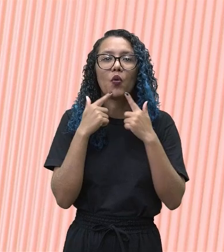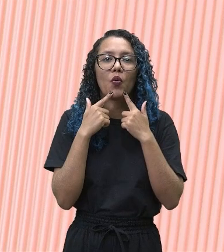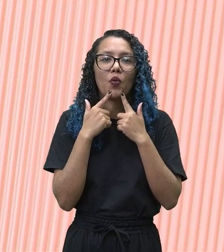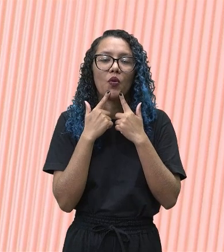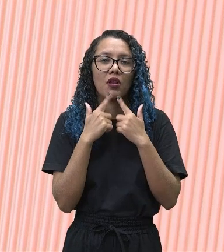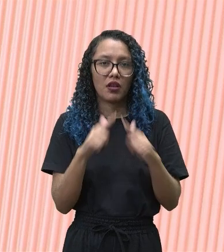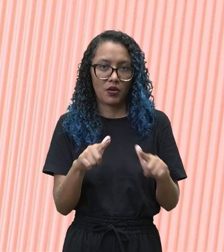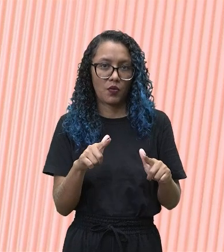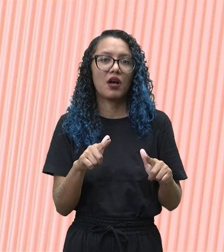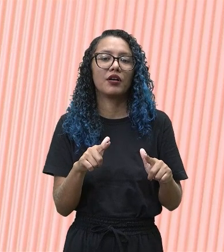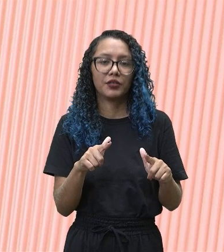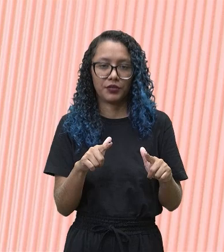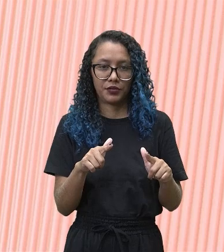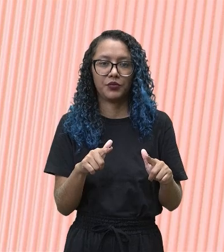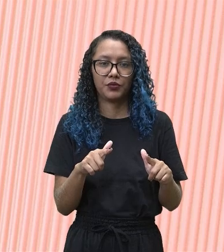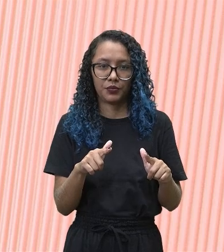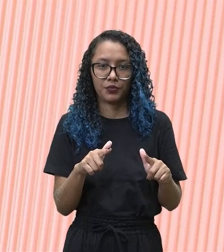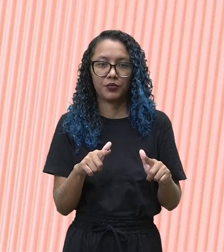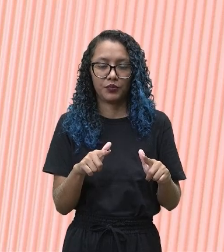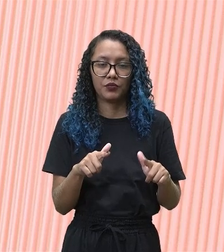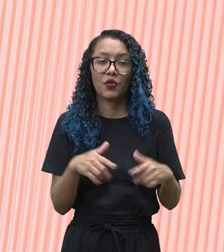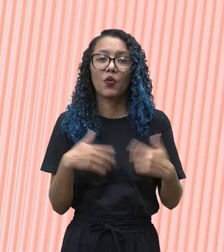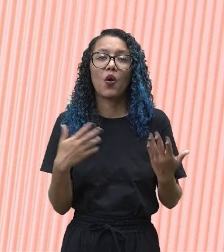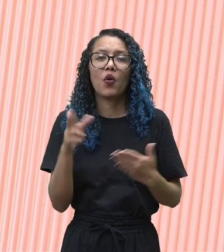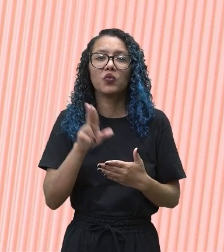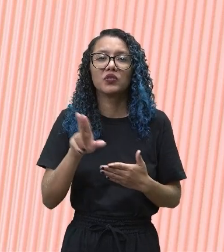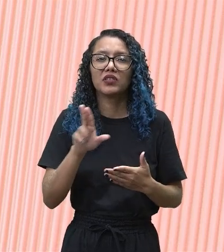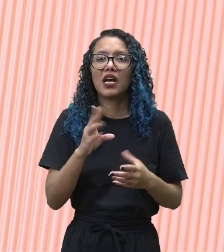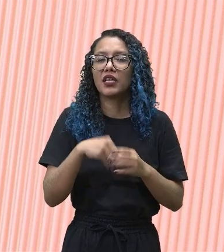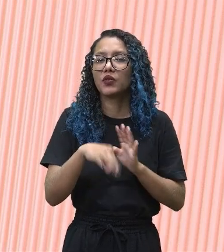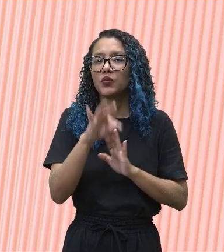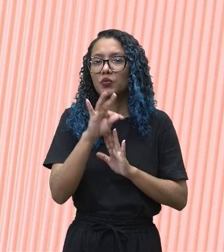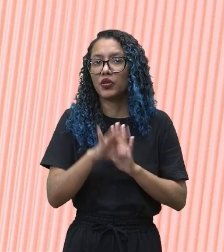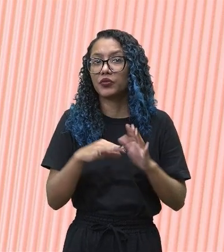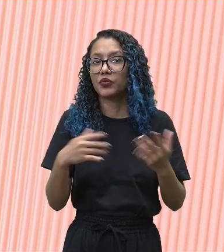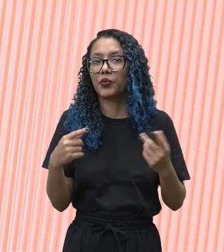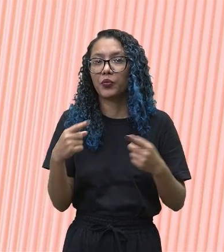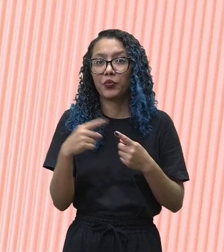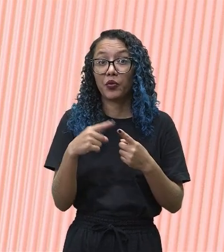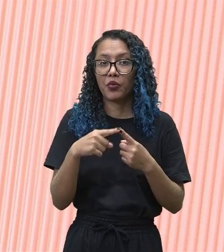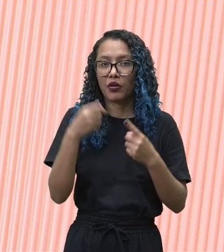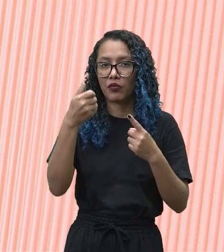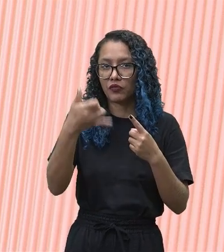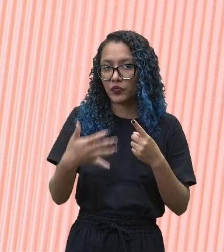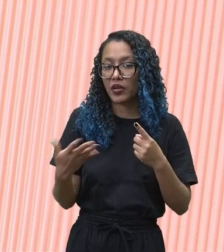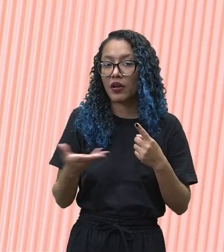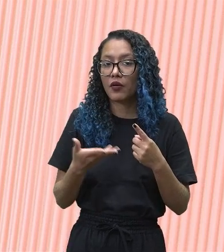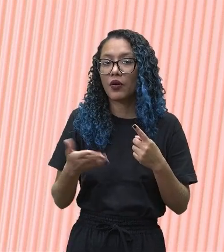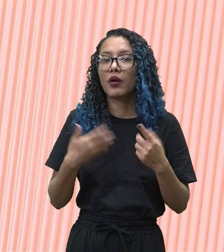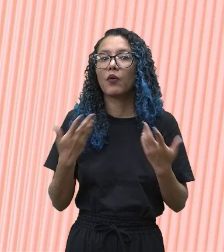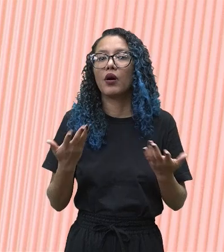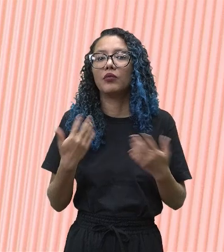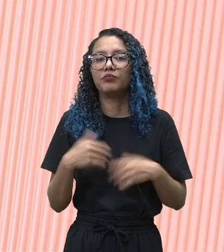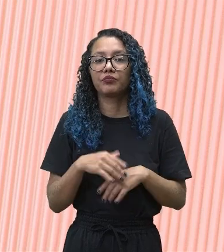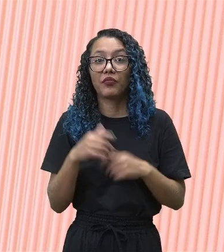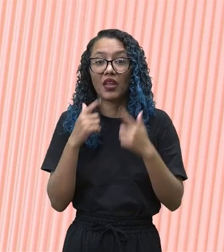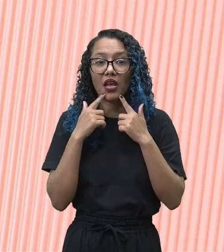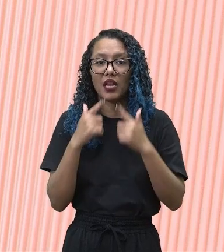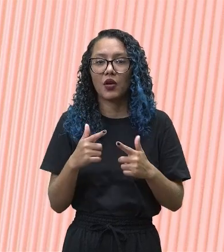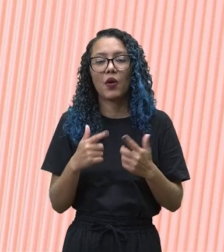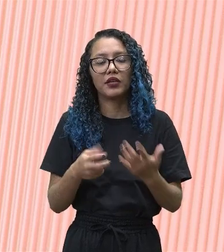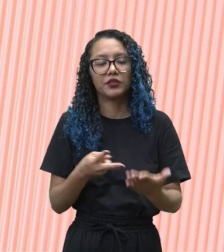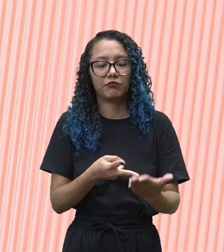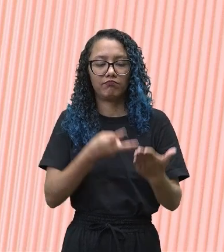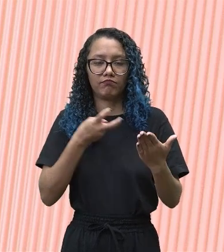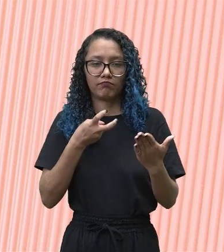gente vai utilizar nesses textos. O primeiro que a gente vai comentar é a linguagem denotativa,